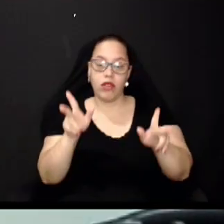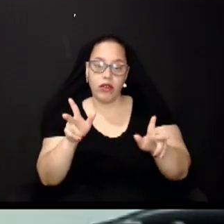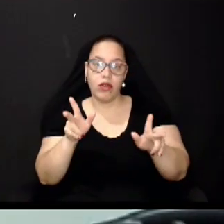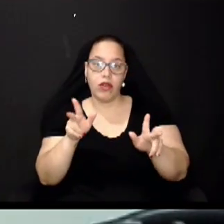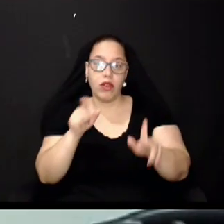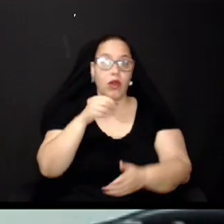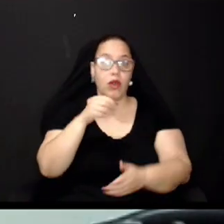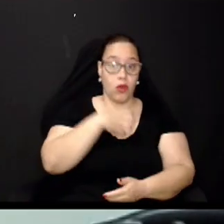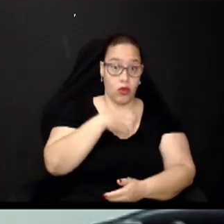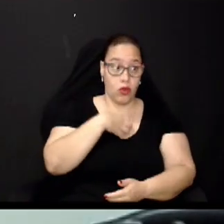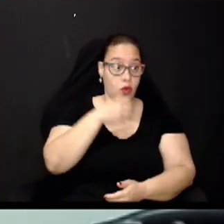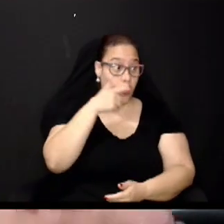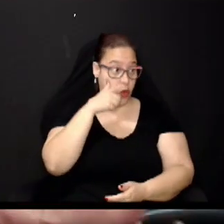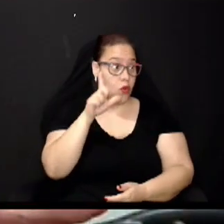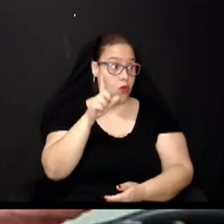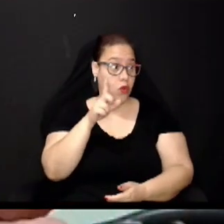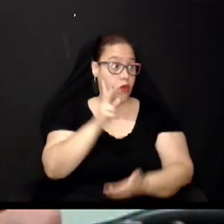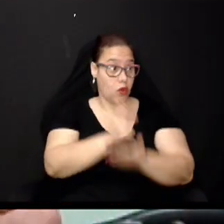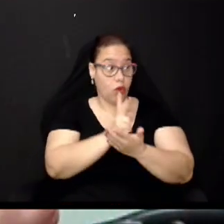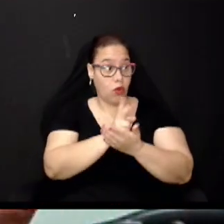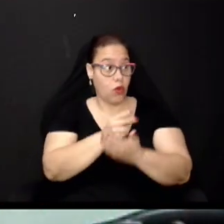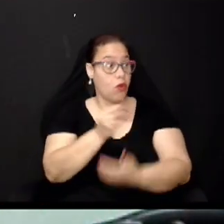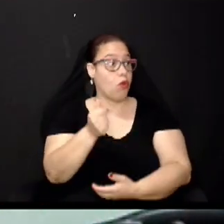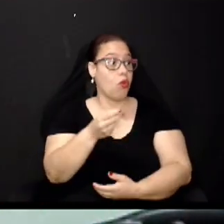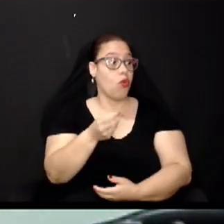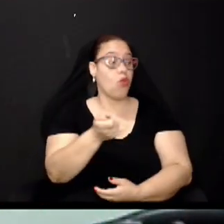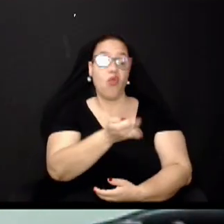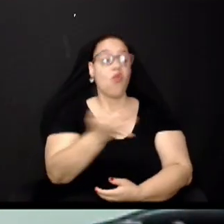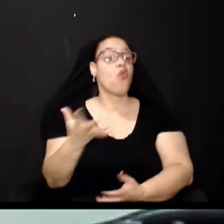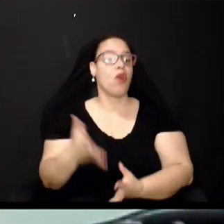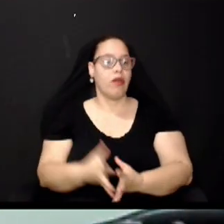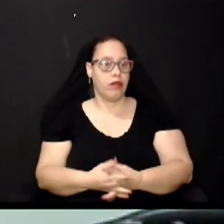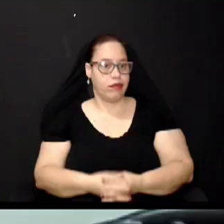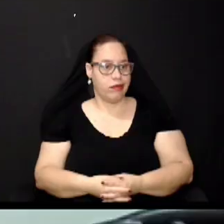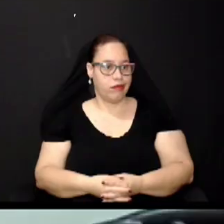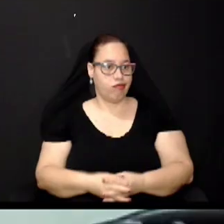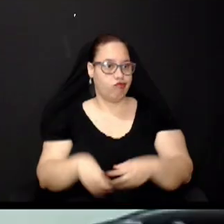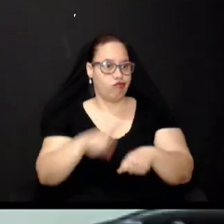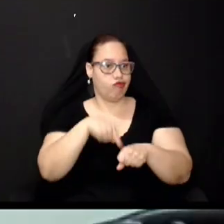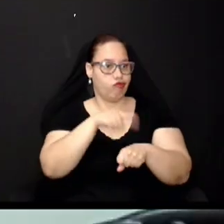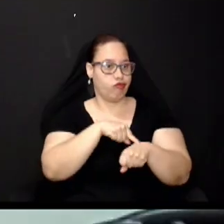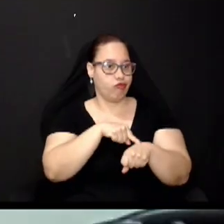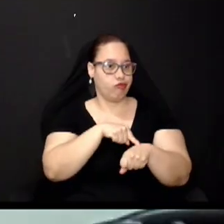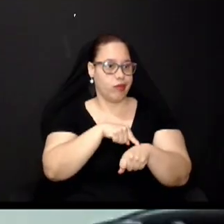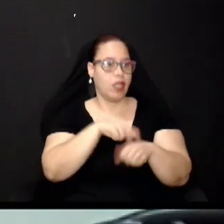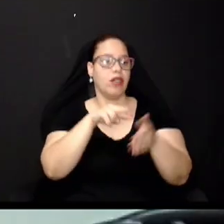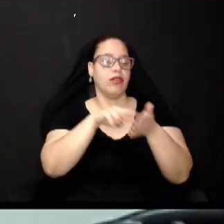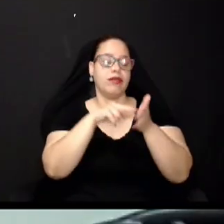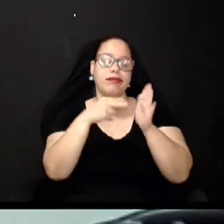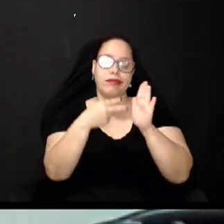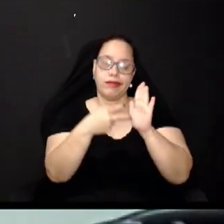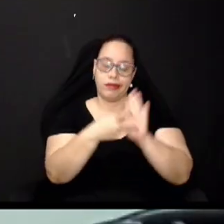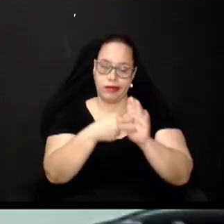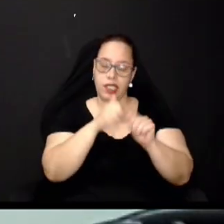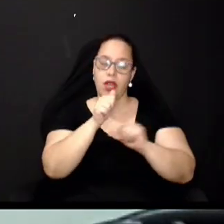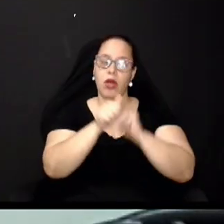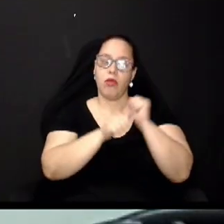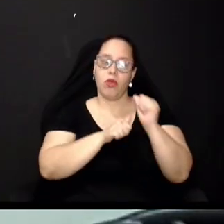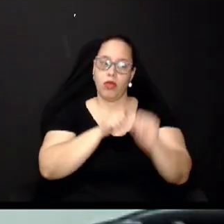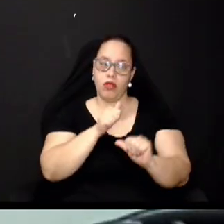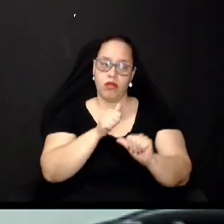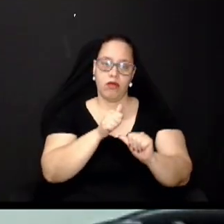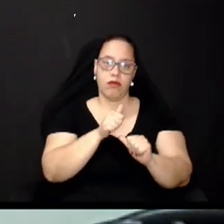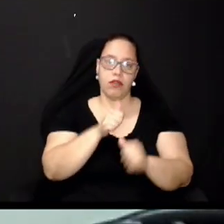conseguir sustentar isso por quanto tempo? Né, porque precisa ter significado a mudança, senão a gente não